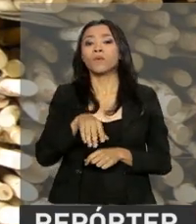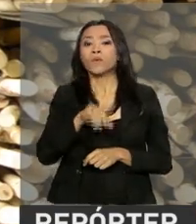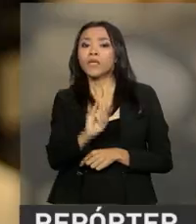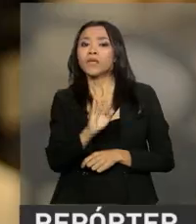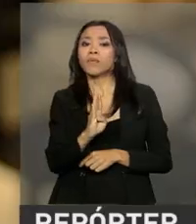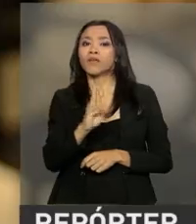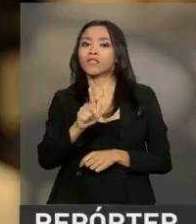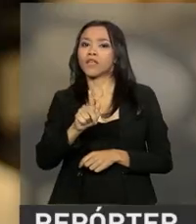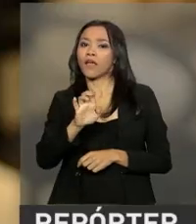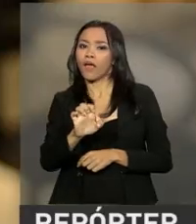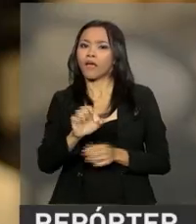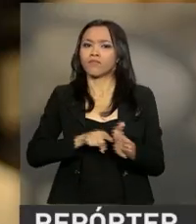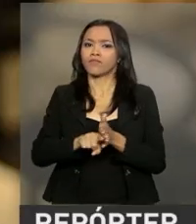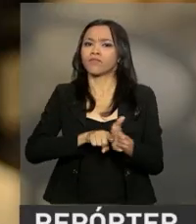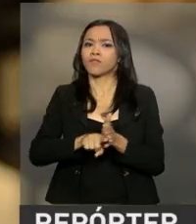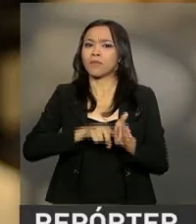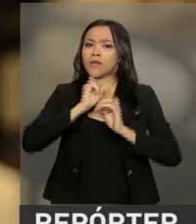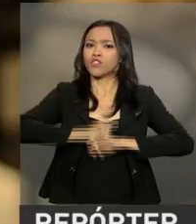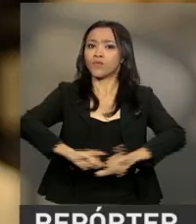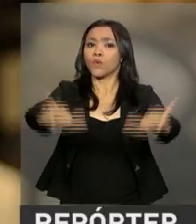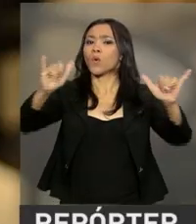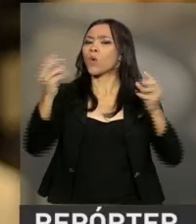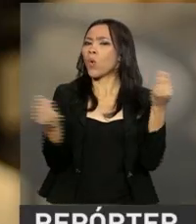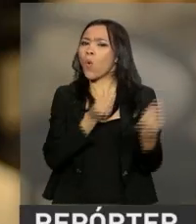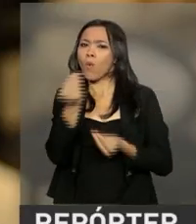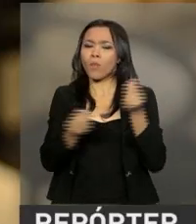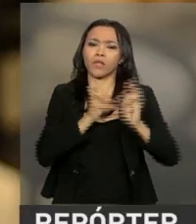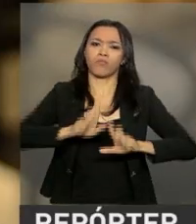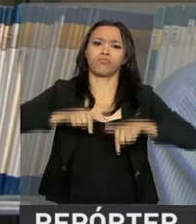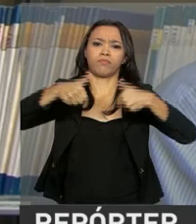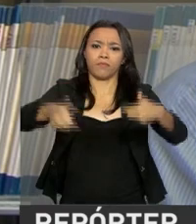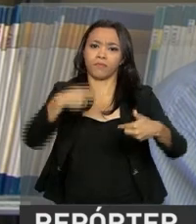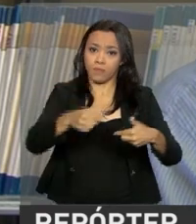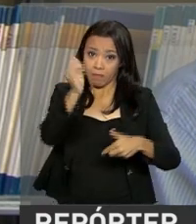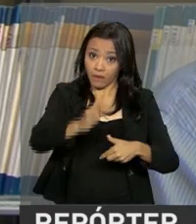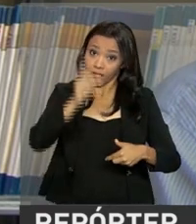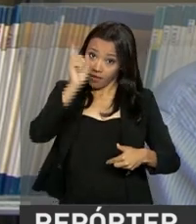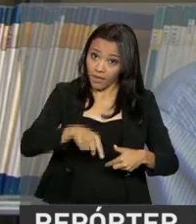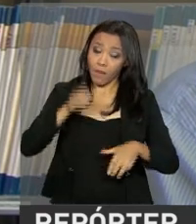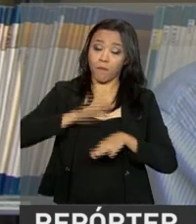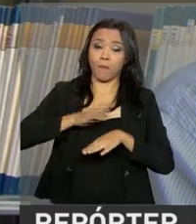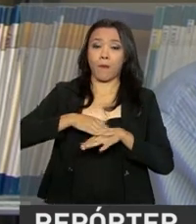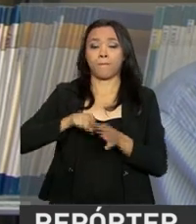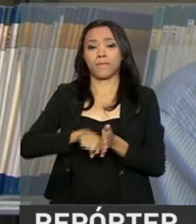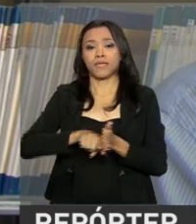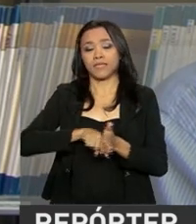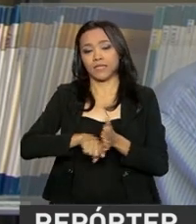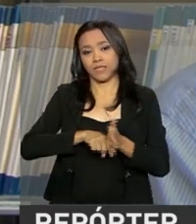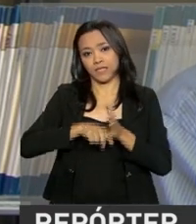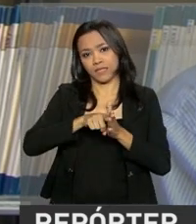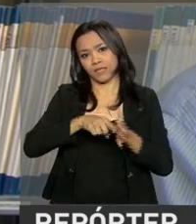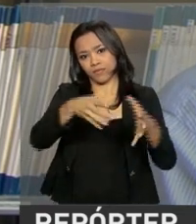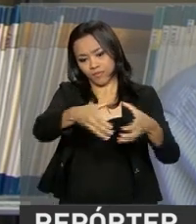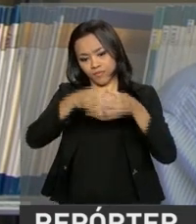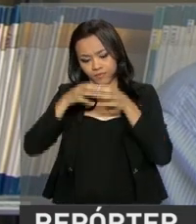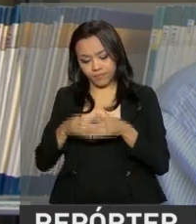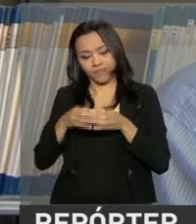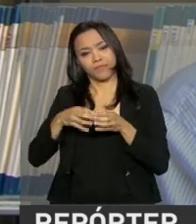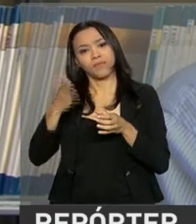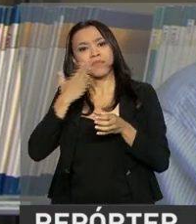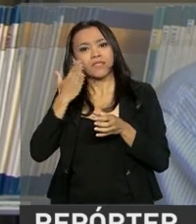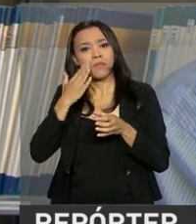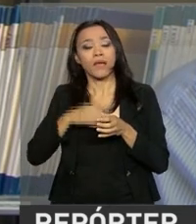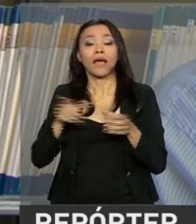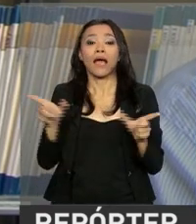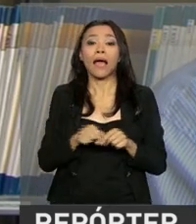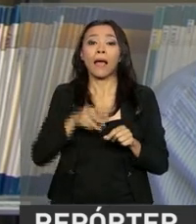indicadores sobre a força de trabalho no país que passam a fazer parte da pesquisa Nacional por amostra de domicílios contínua a